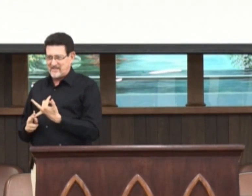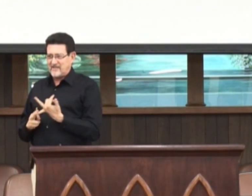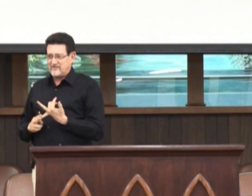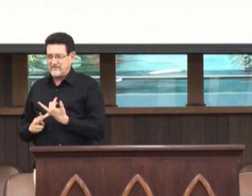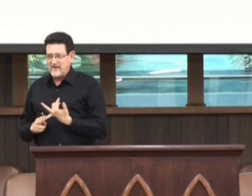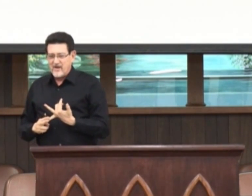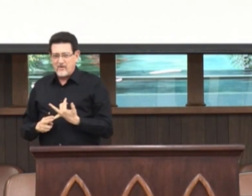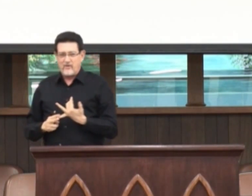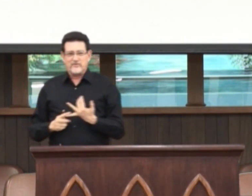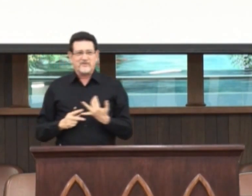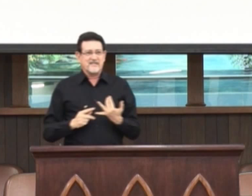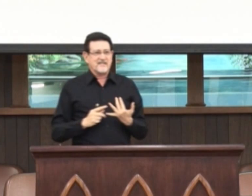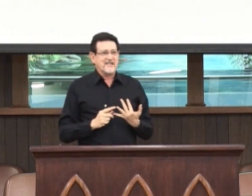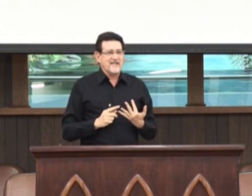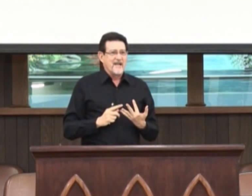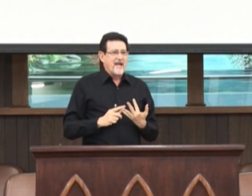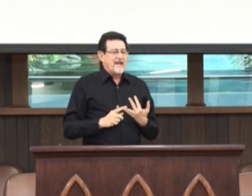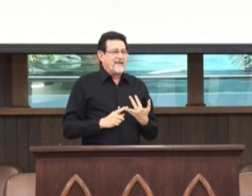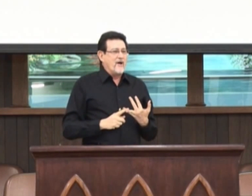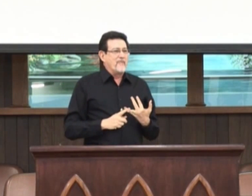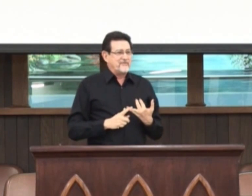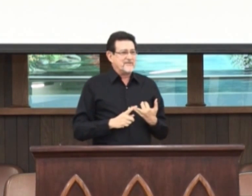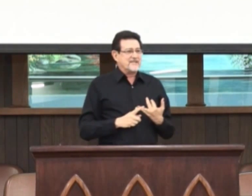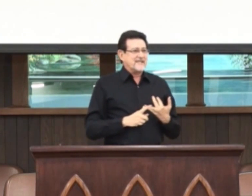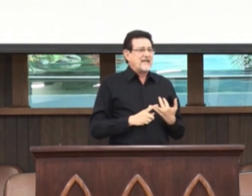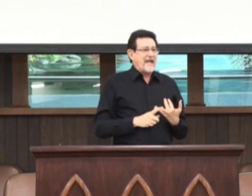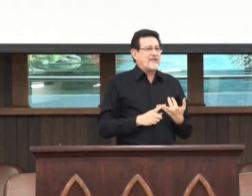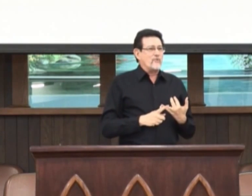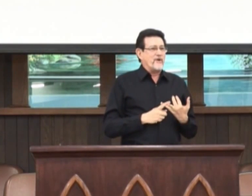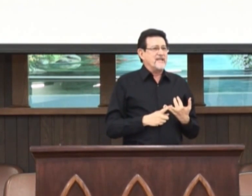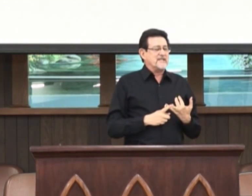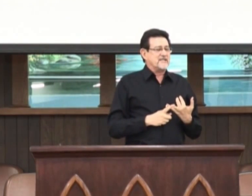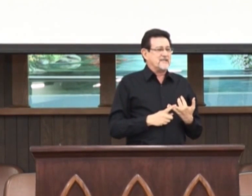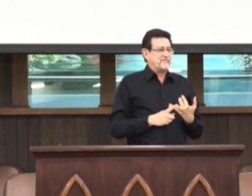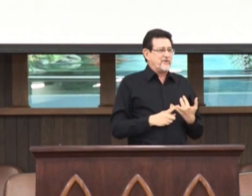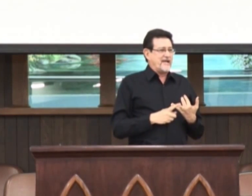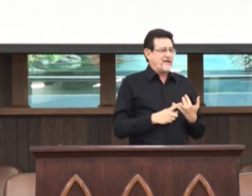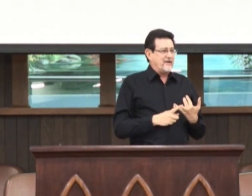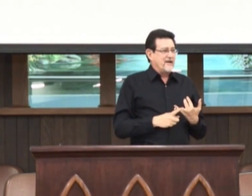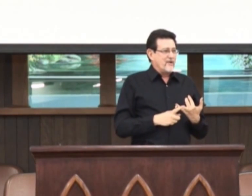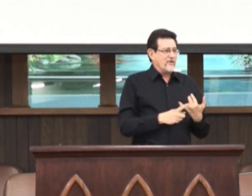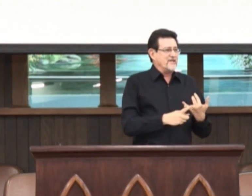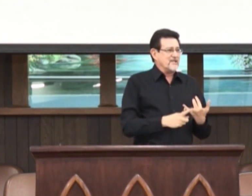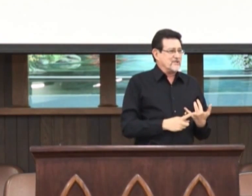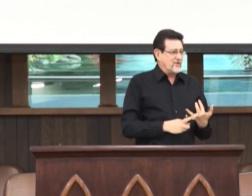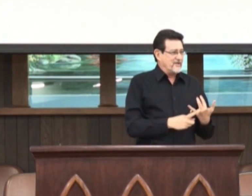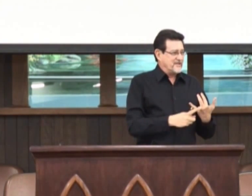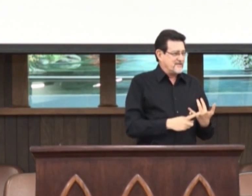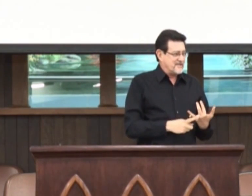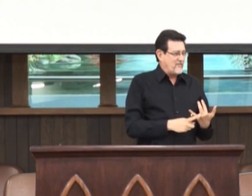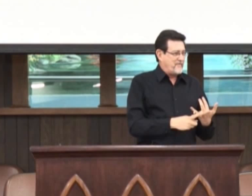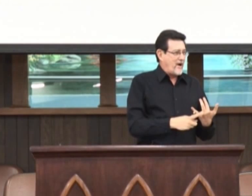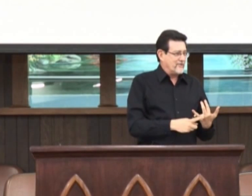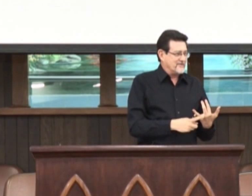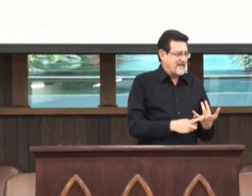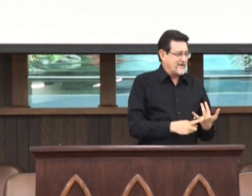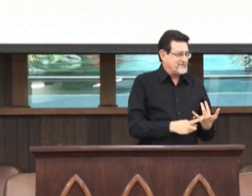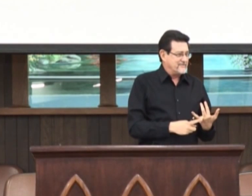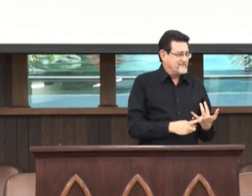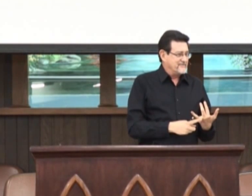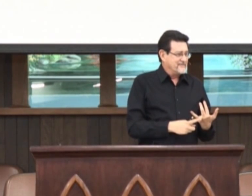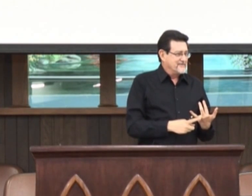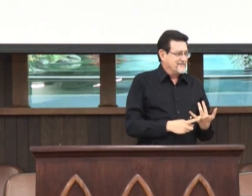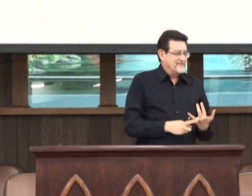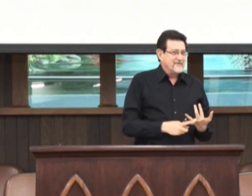eu sou santo. O outro diz assim, não, mas é do Corinthians, porque Coríntians 2, São Paulo